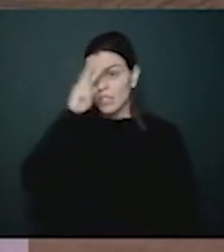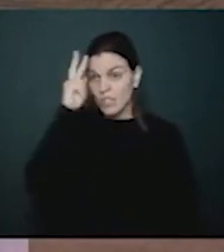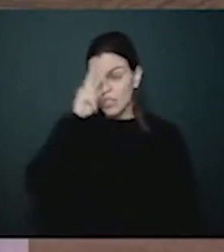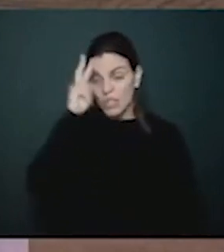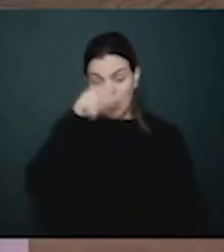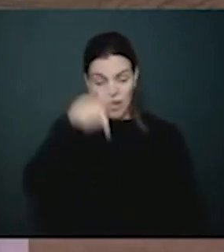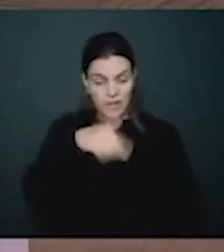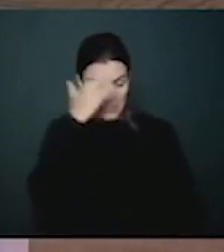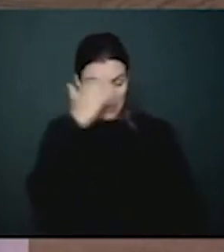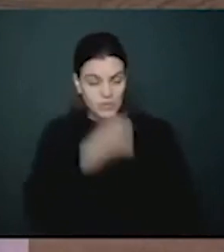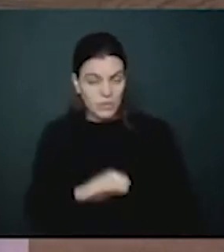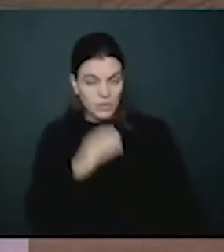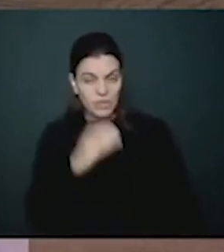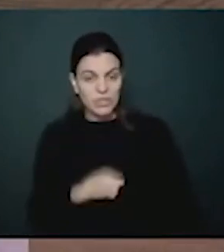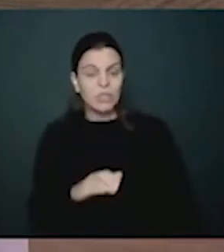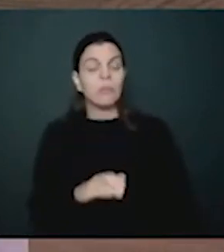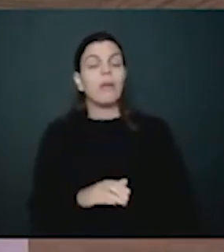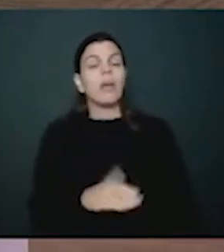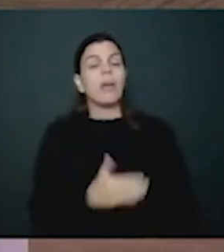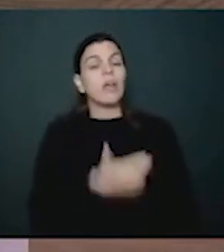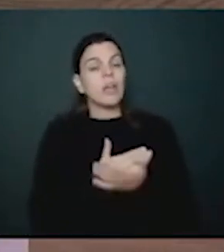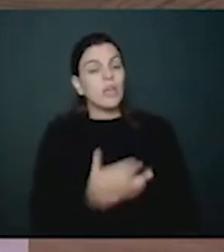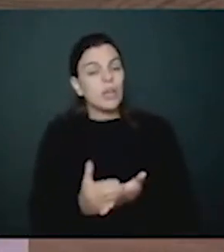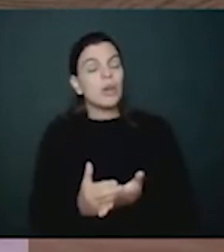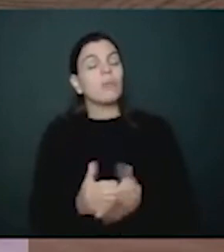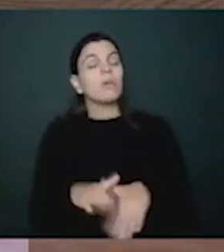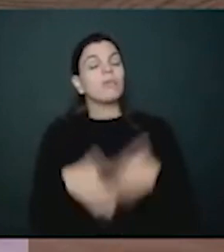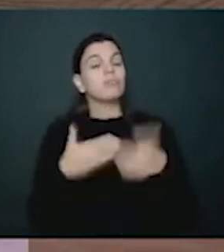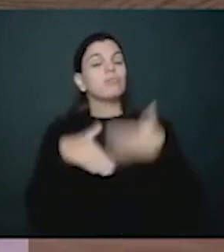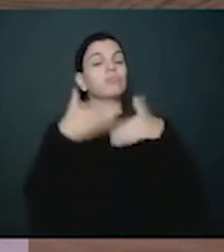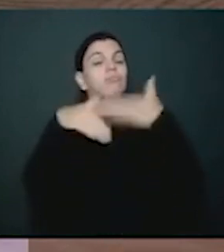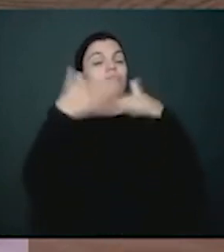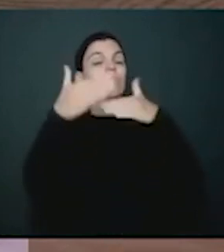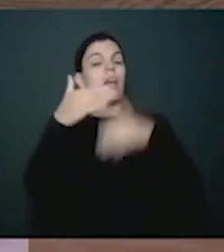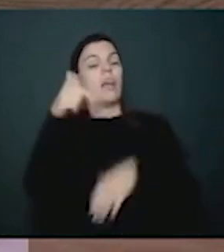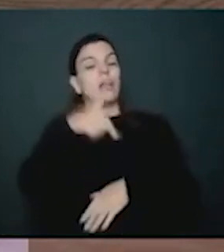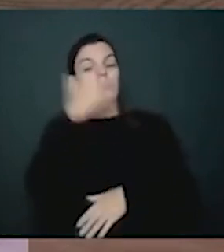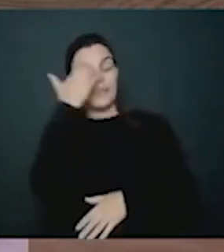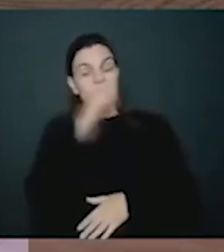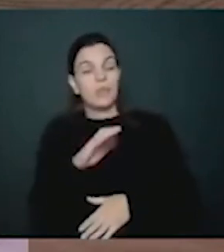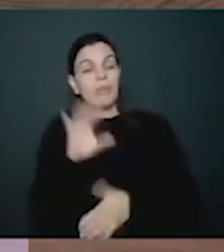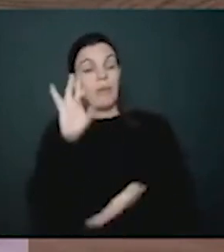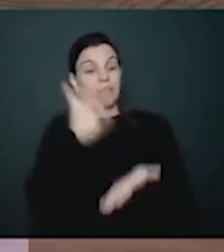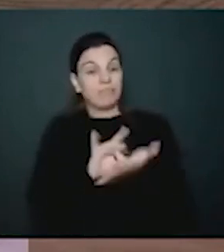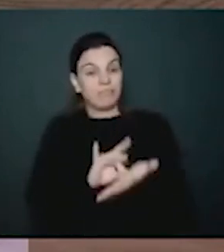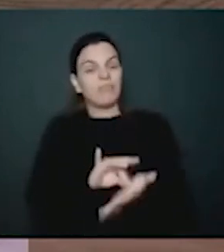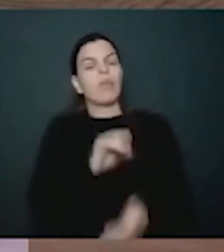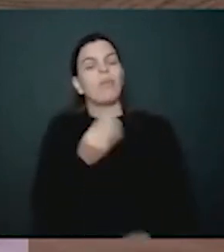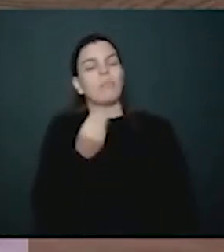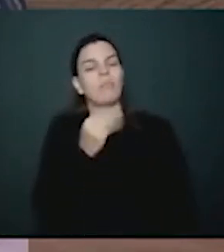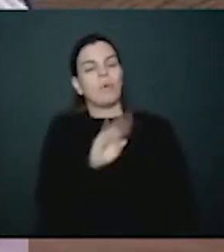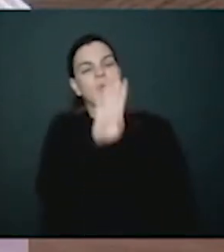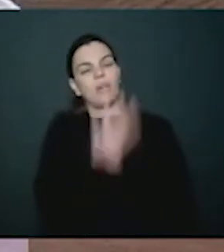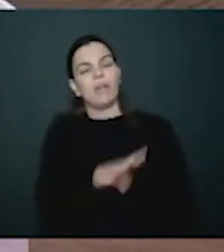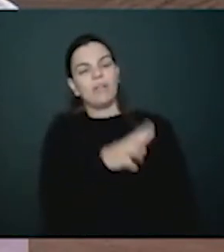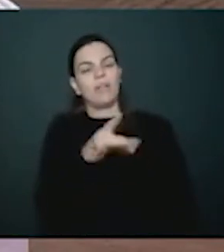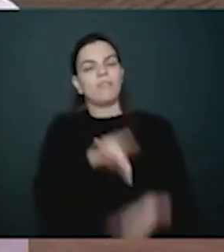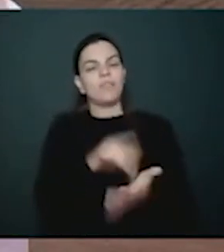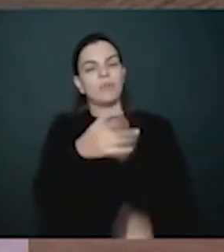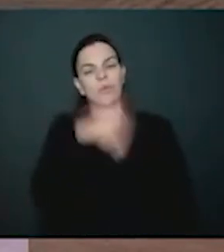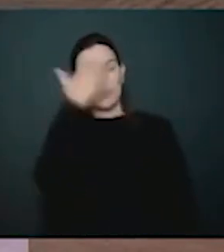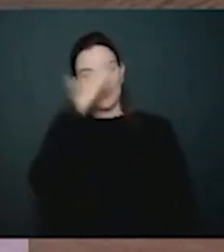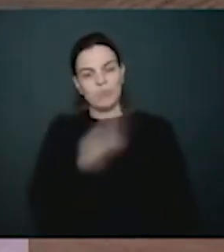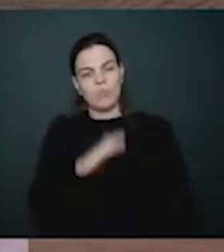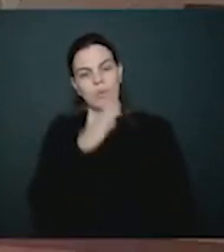sendo construída nesse momento, quando colocamos esta festa no calendário oficial do município. Parabéns a Vossa Excelência,